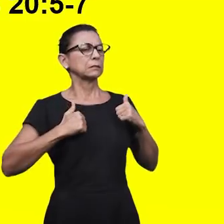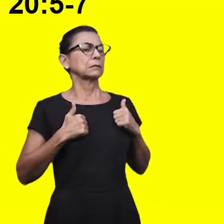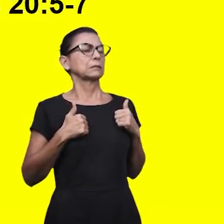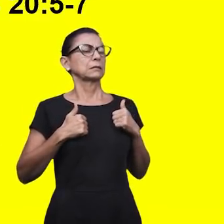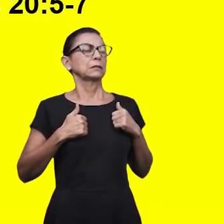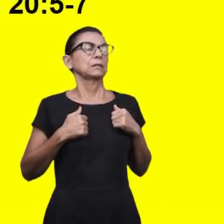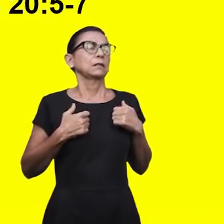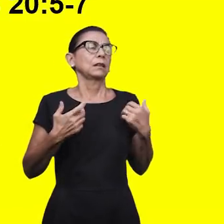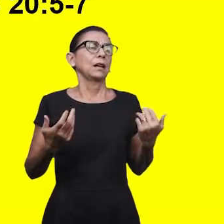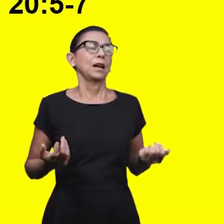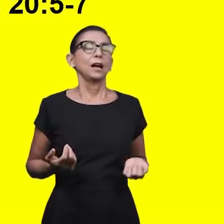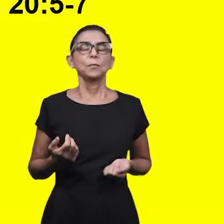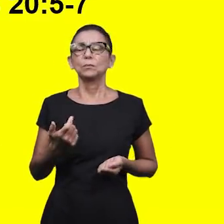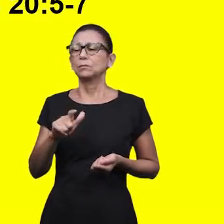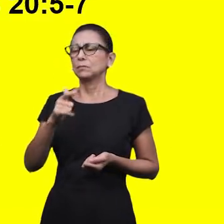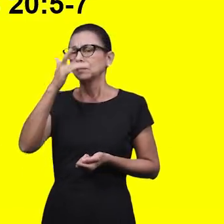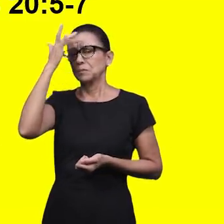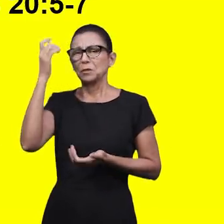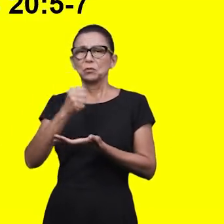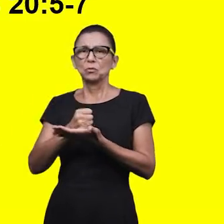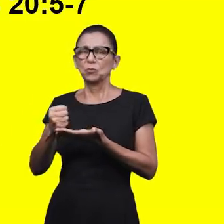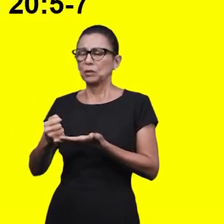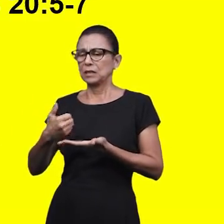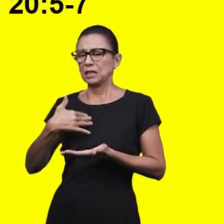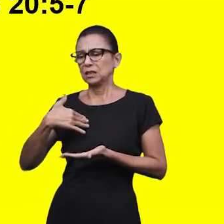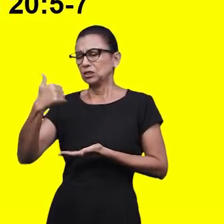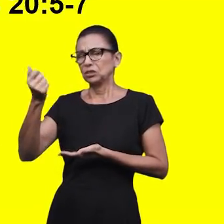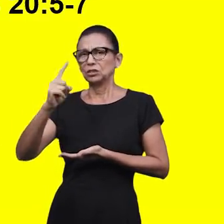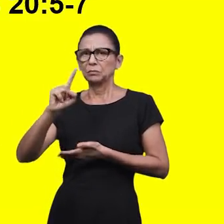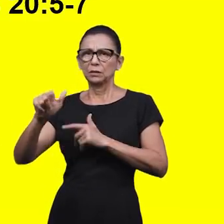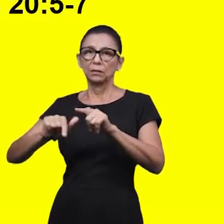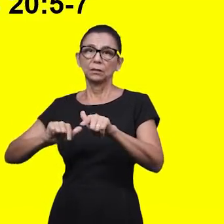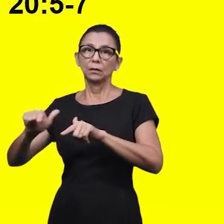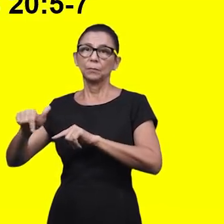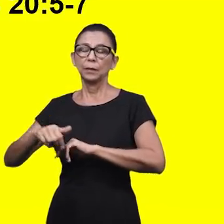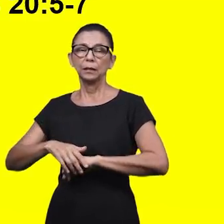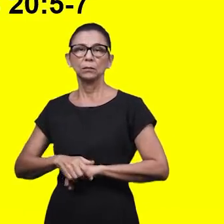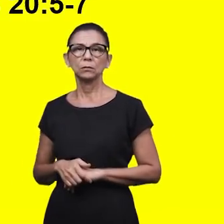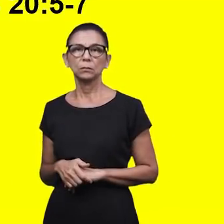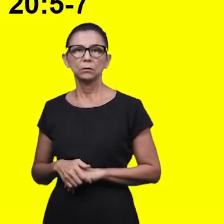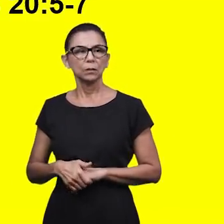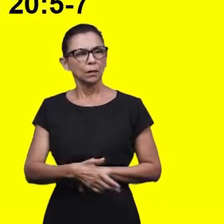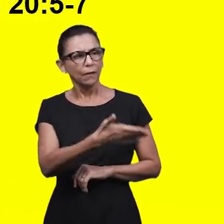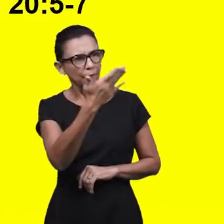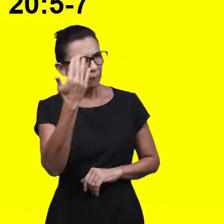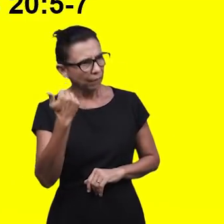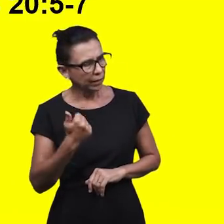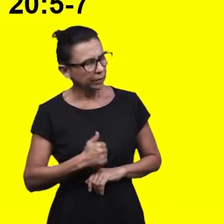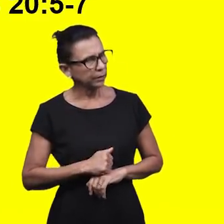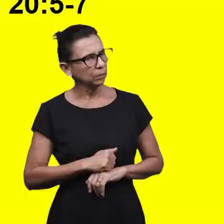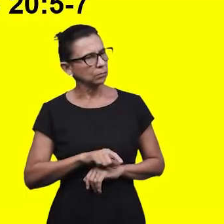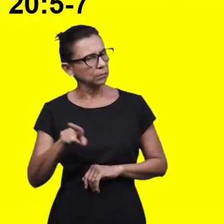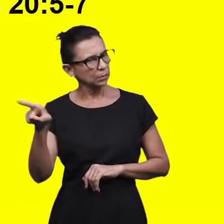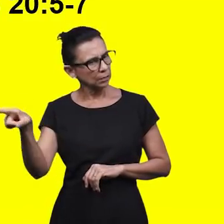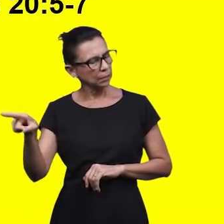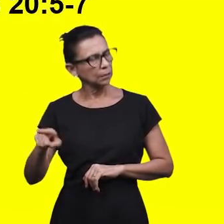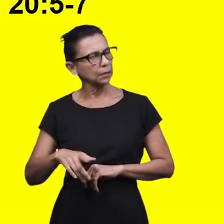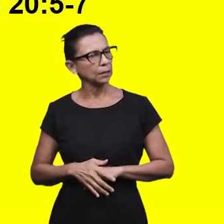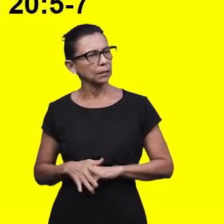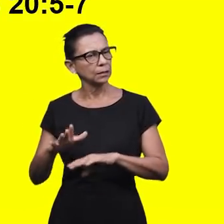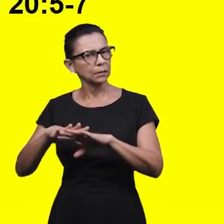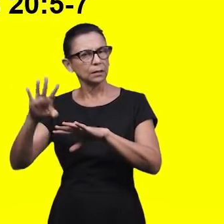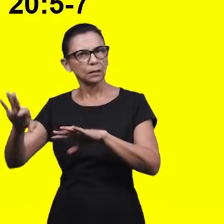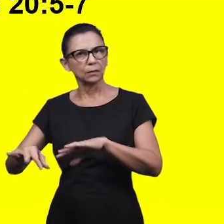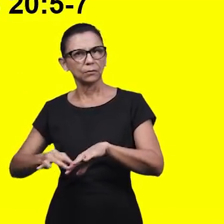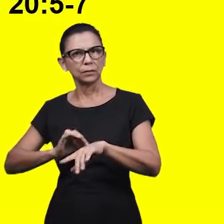eles: Porque ninguém nos assalariou. Diz-lhes ele: Ide vós também para a vinha e recebereis o que